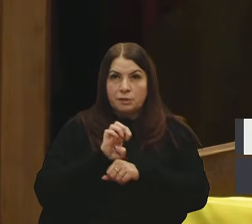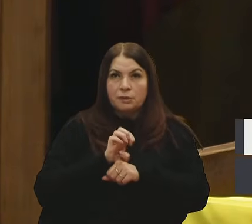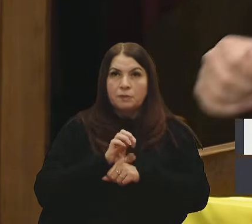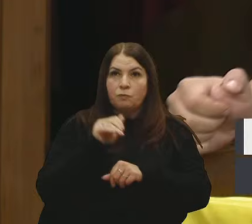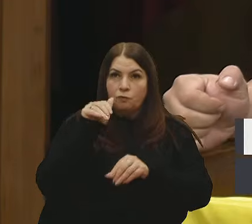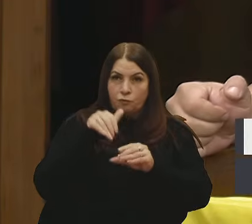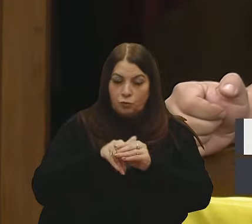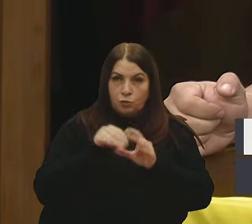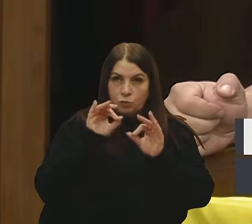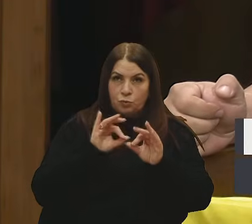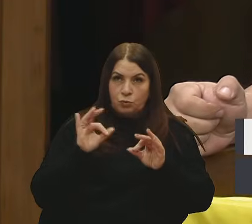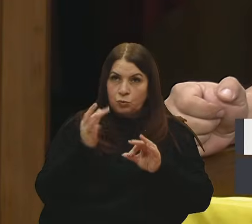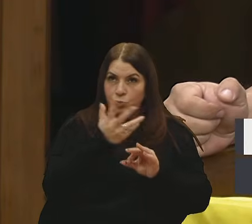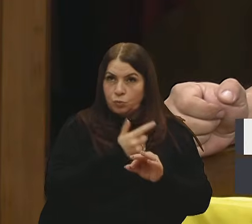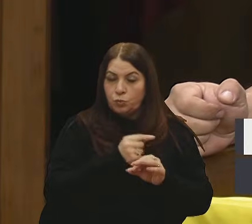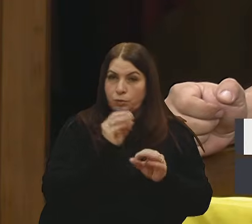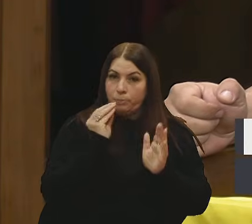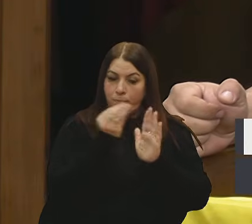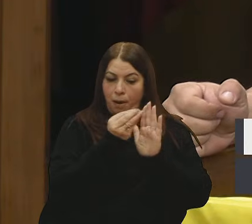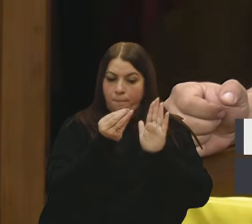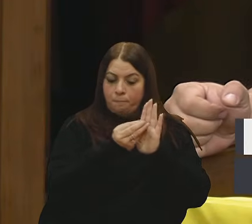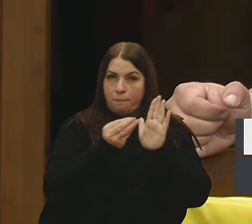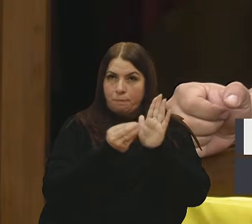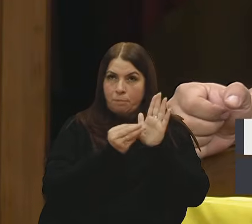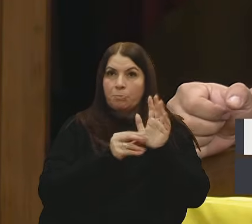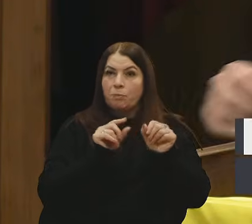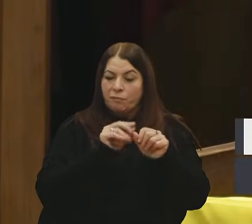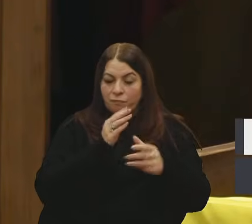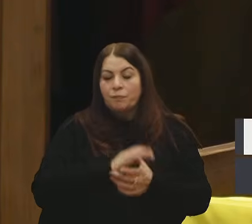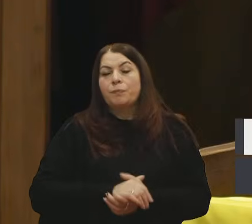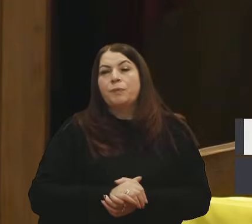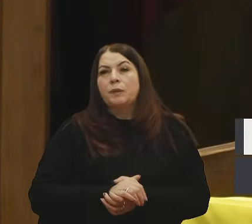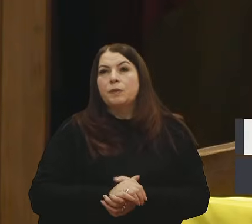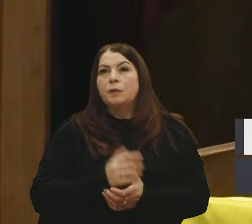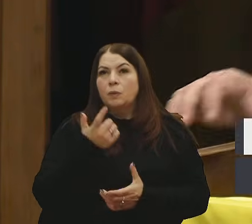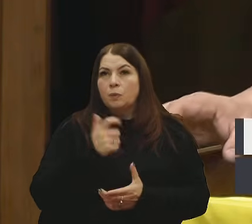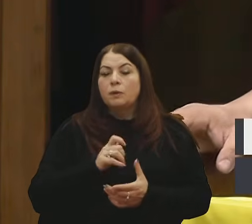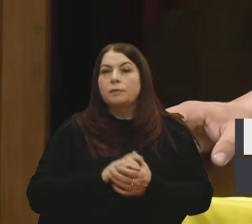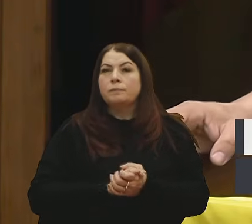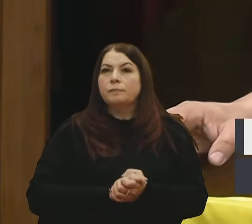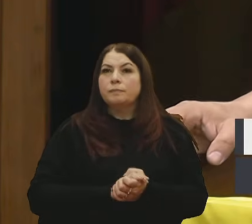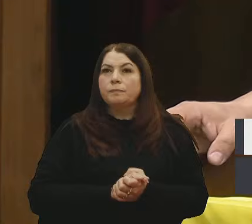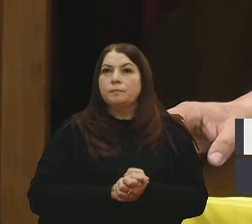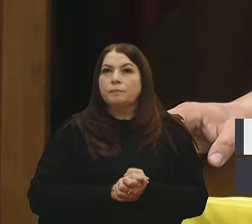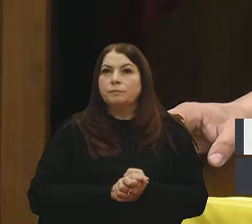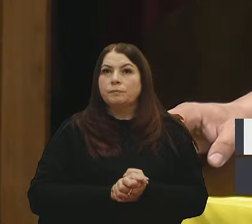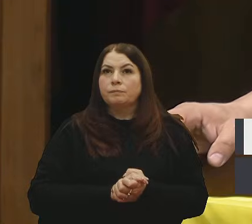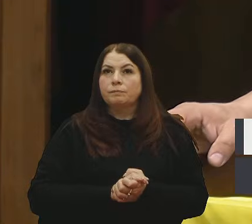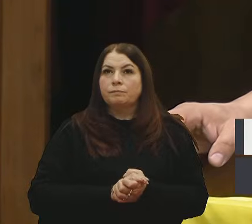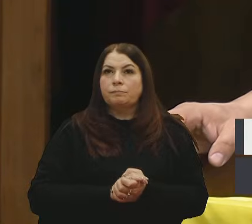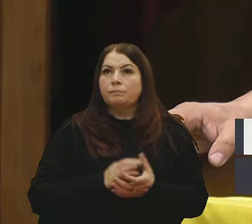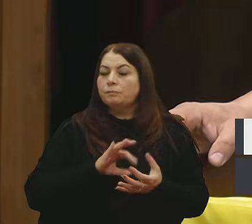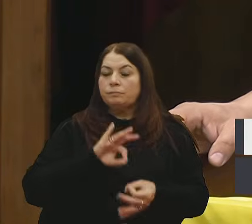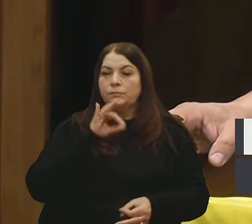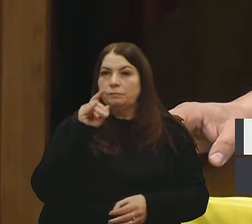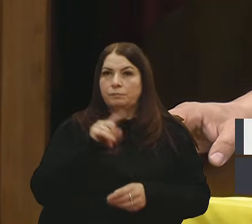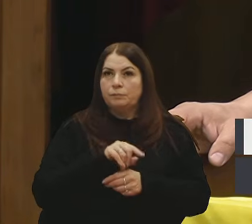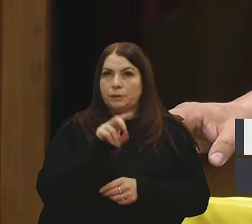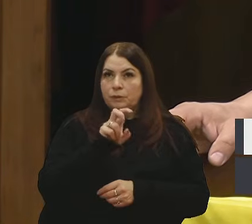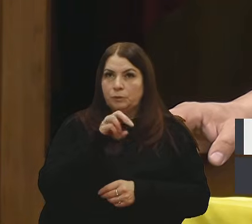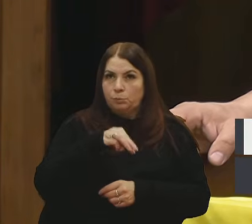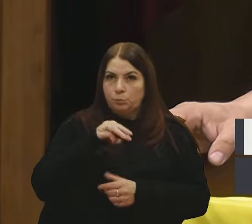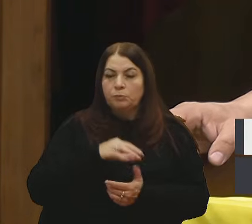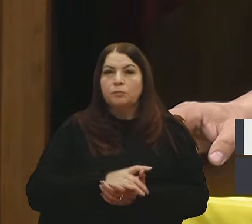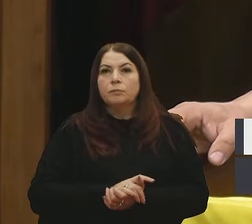tintim por tintim tudo que estava colocado ali, vem fazendo. Acho que para a gente não extrapolar os 5